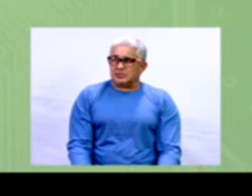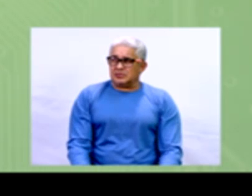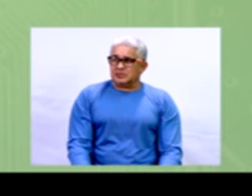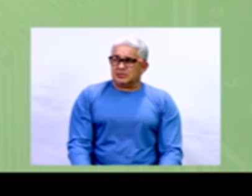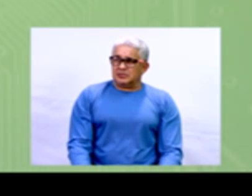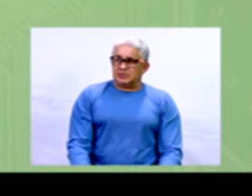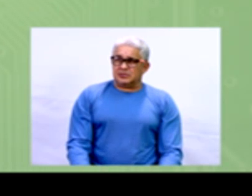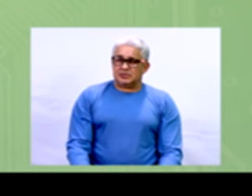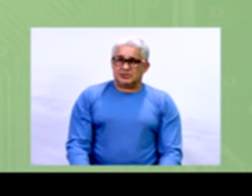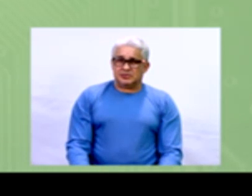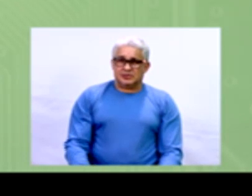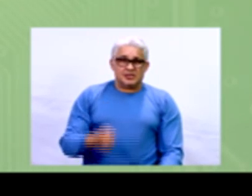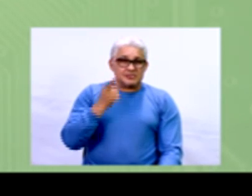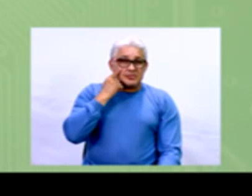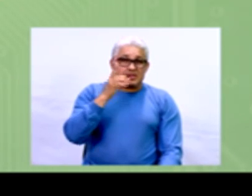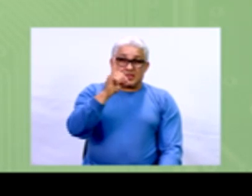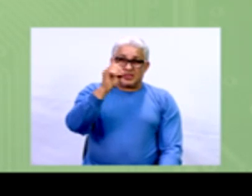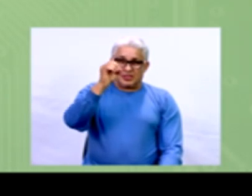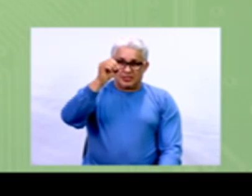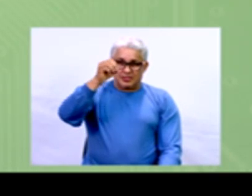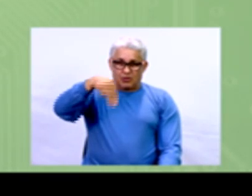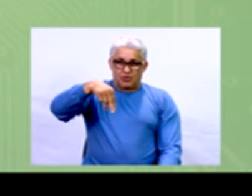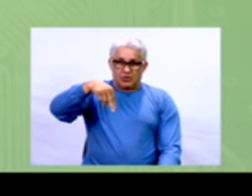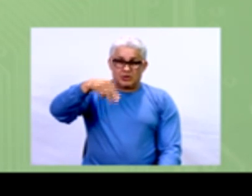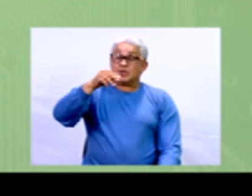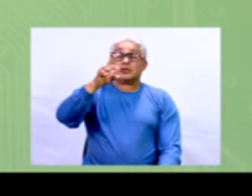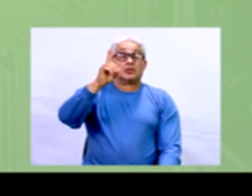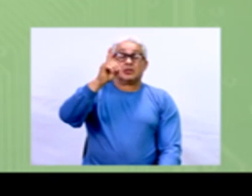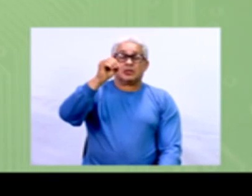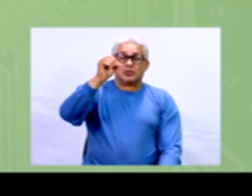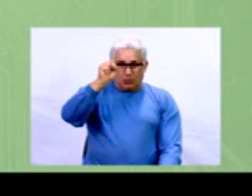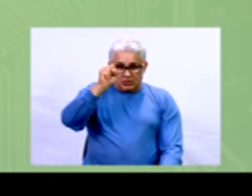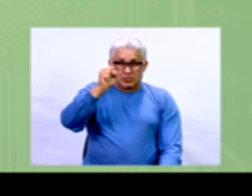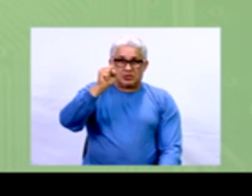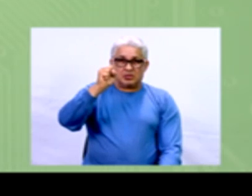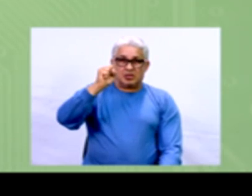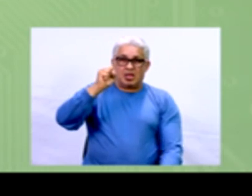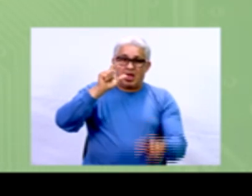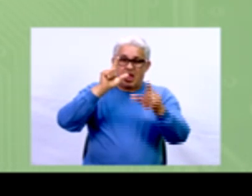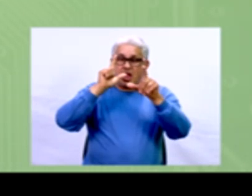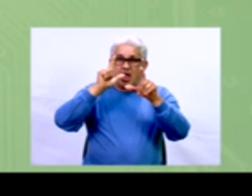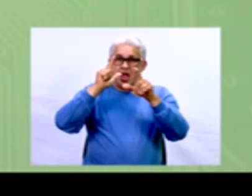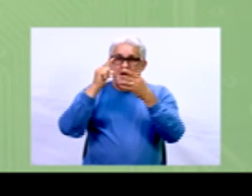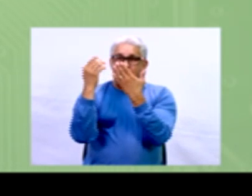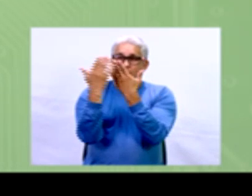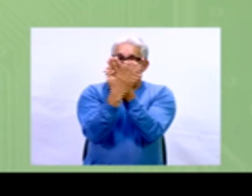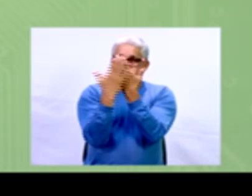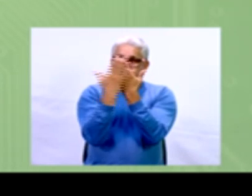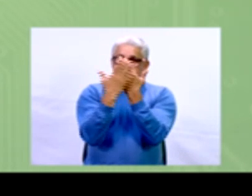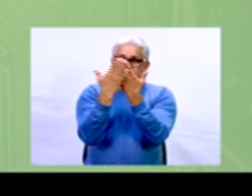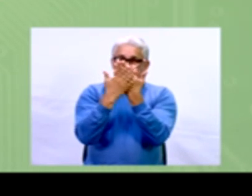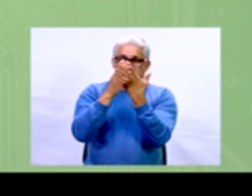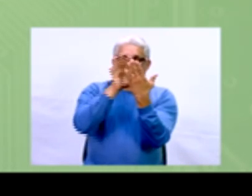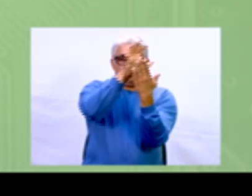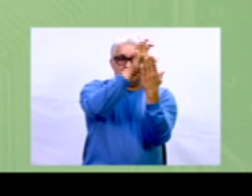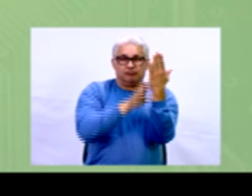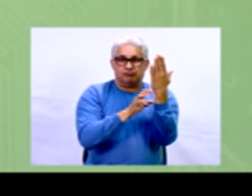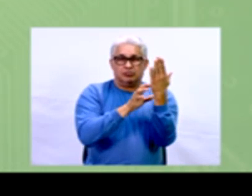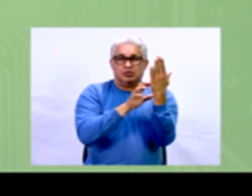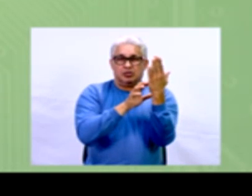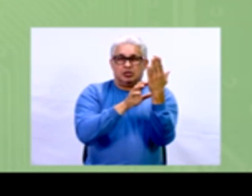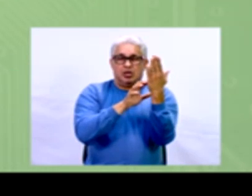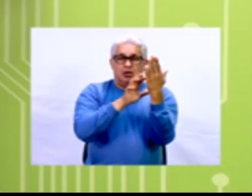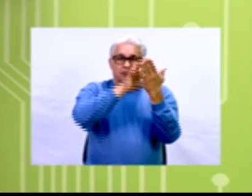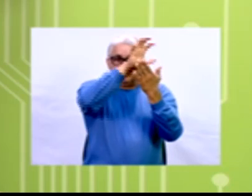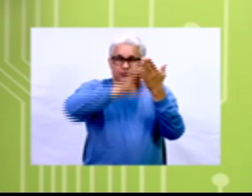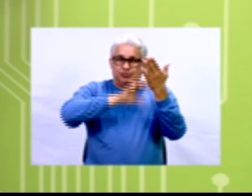da tela do MS-DOS, que era a tela preta com a letra branca, então eu só tinha a imagem vista por texto. Nessa época era difícil